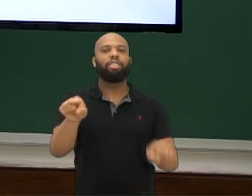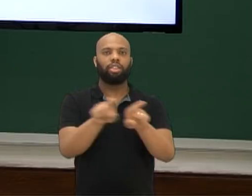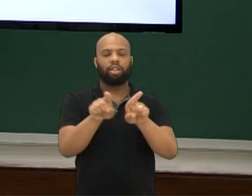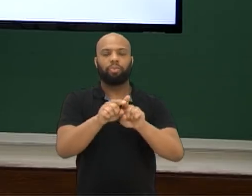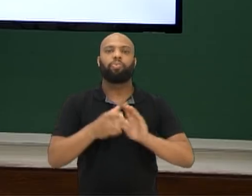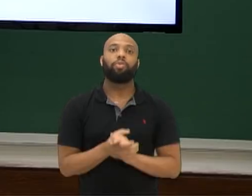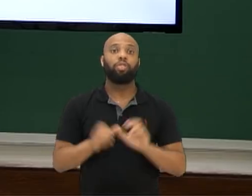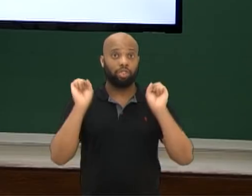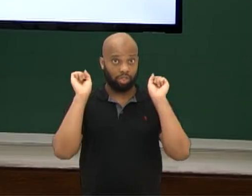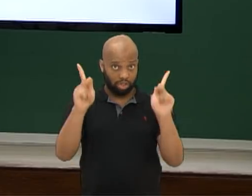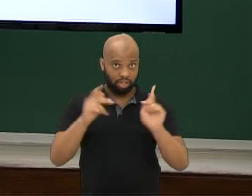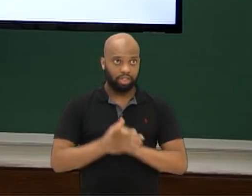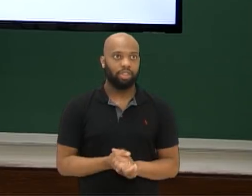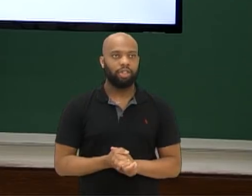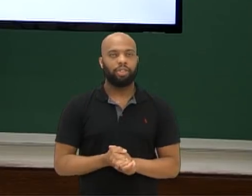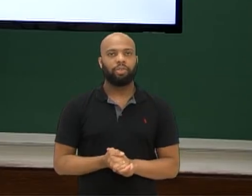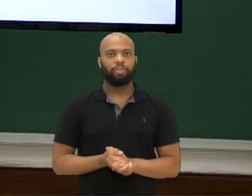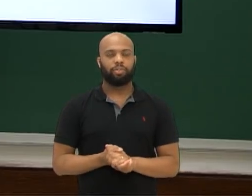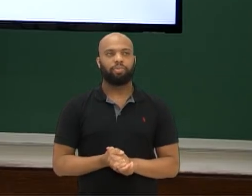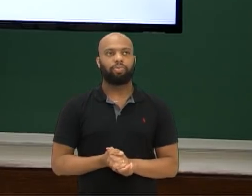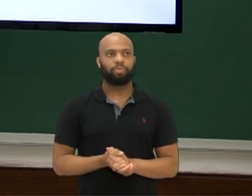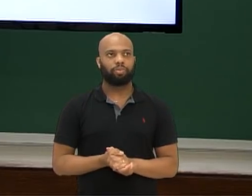alcanos. Show? Show!